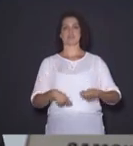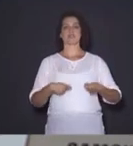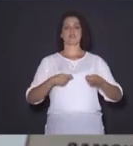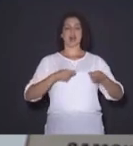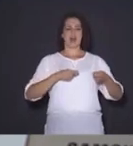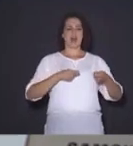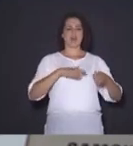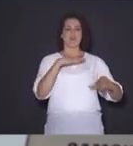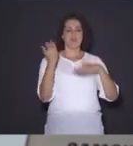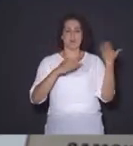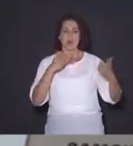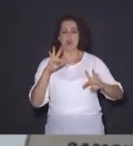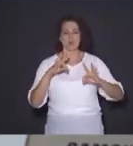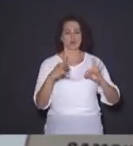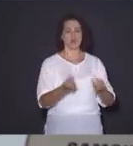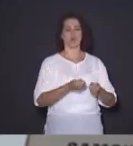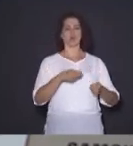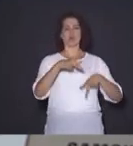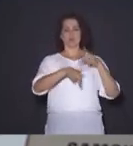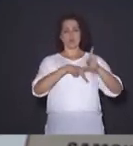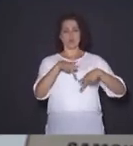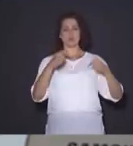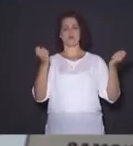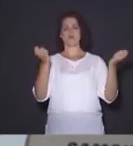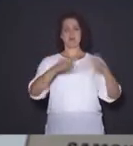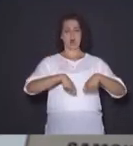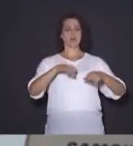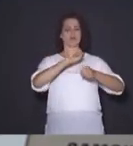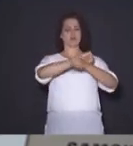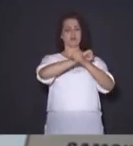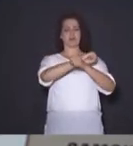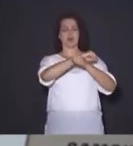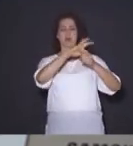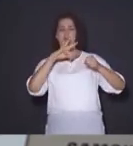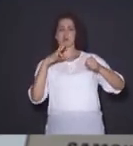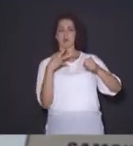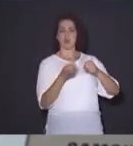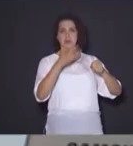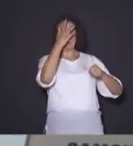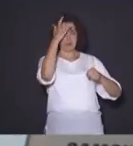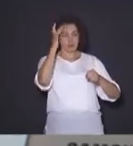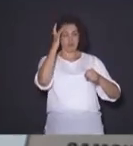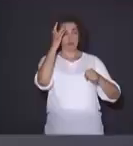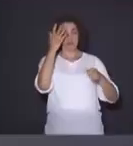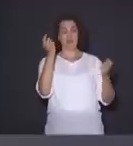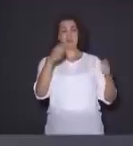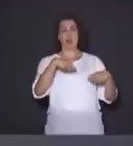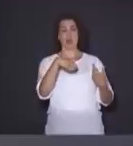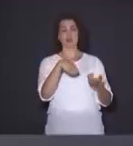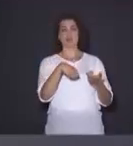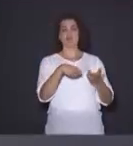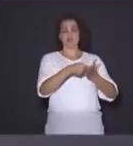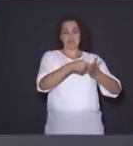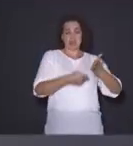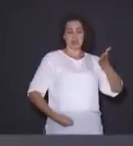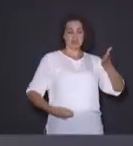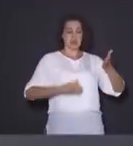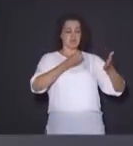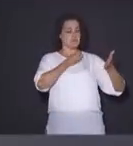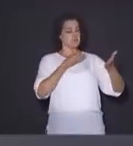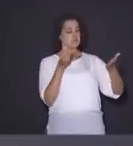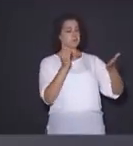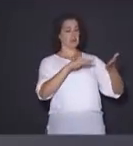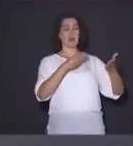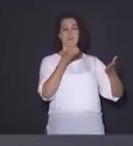você pode entrar na universidade você tem direito a é ter uma nota boa na sua relação com essa com uma